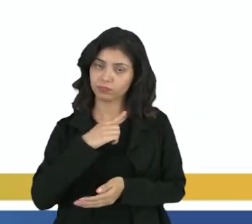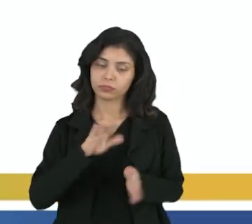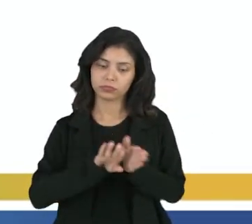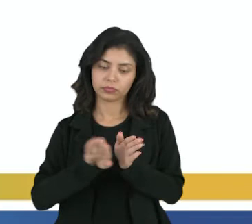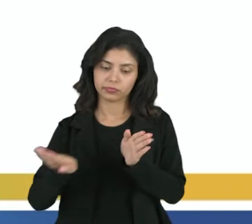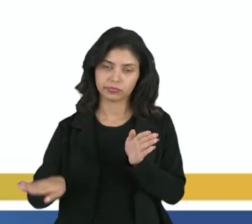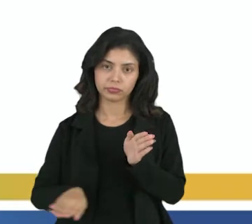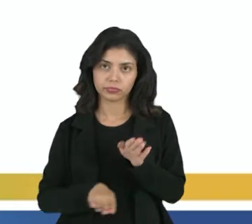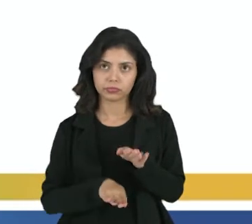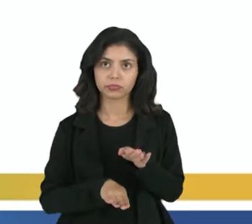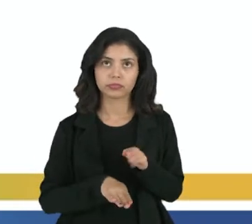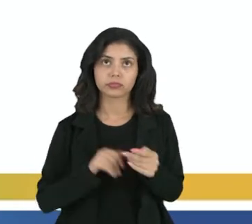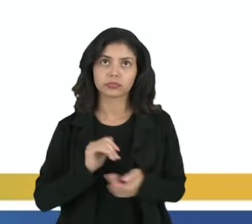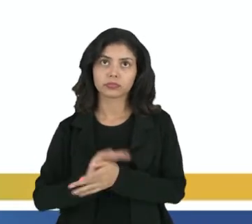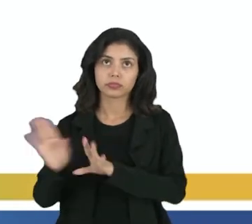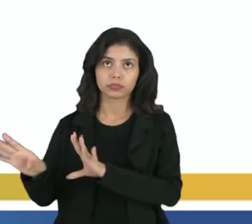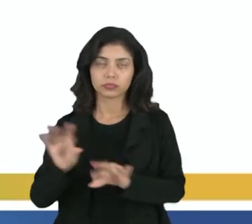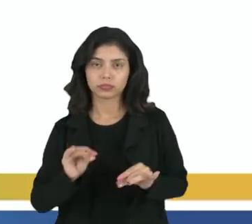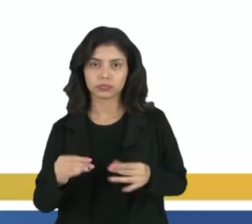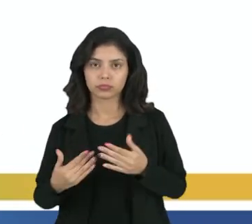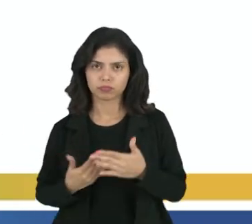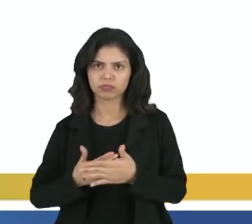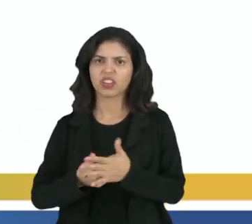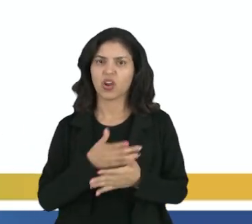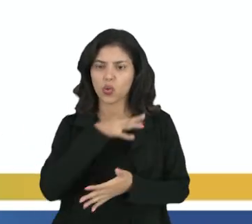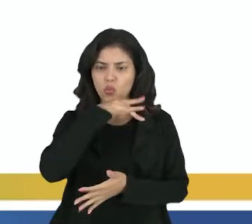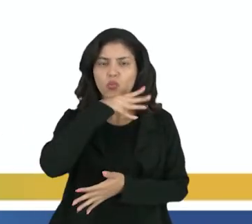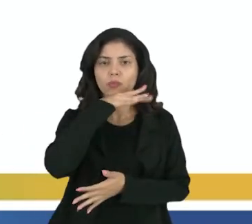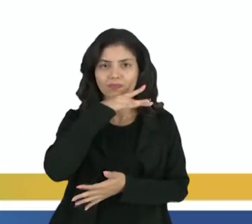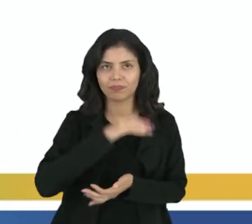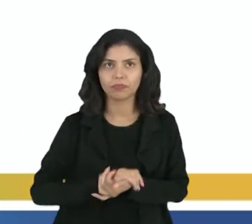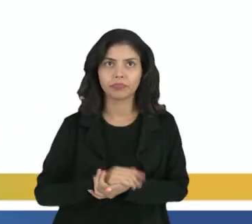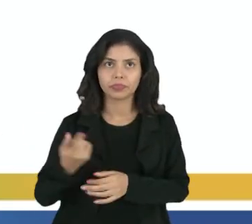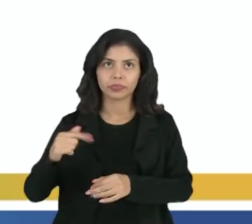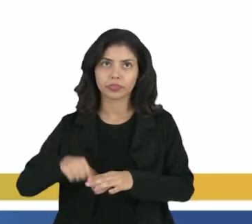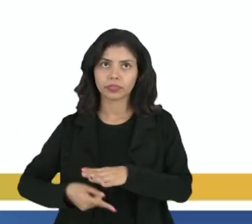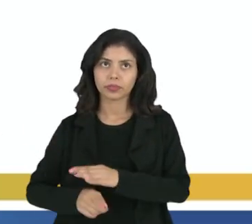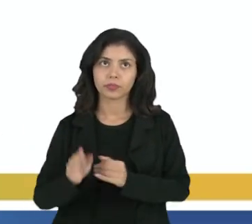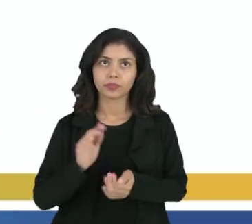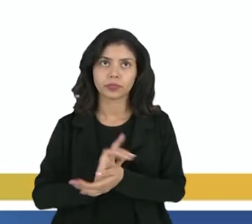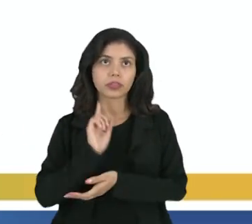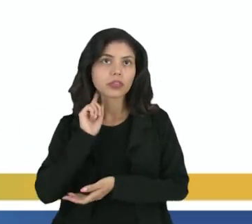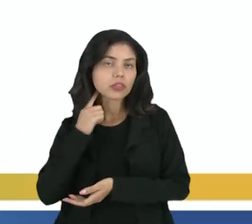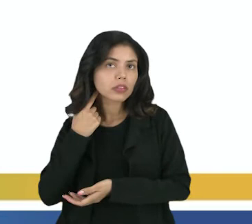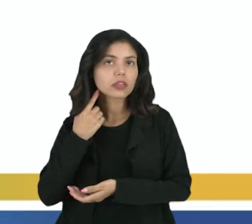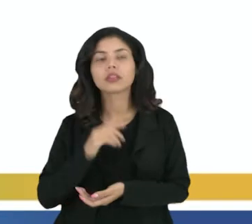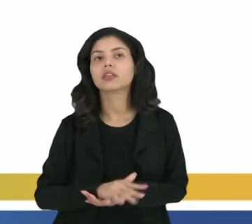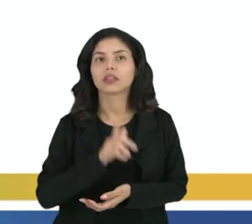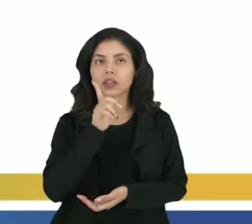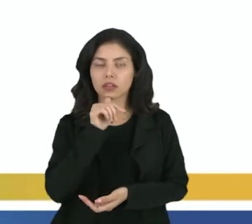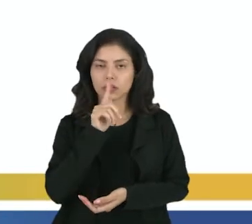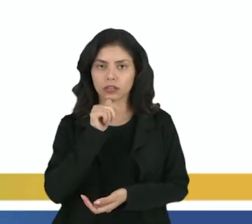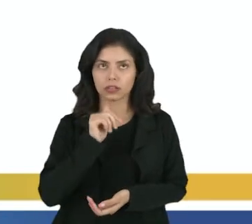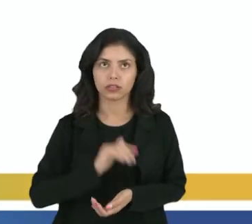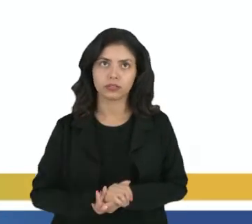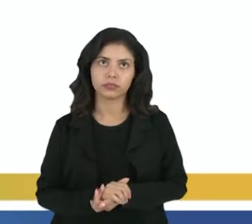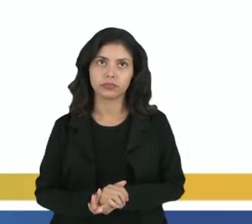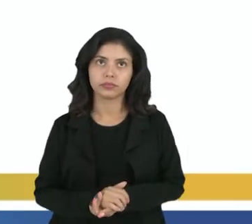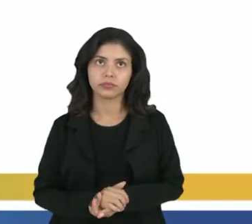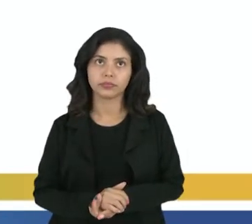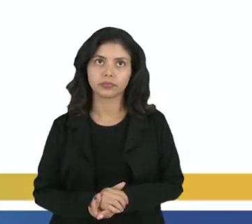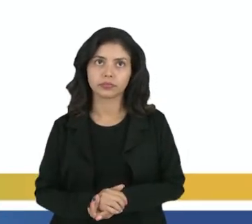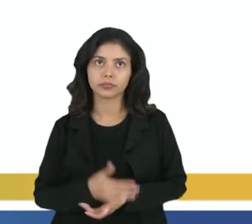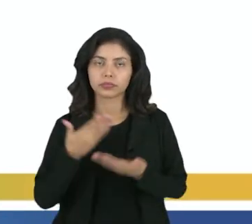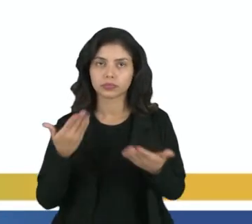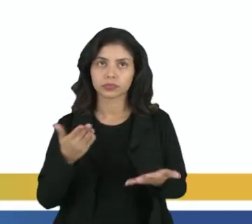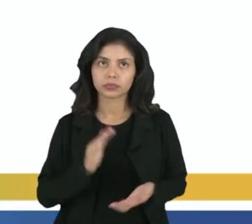esse desequilíbrio, traz impactos negativos dentro do ecossistema. Então, nós podemos ter a poluição das águas,